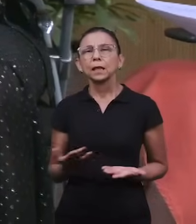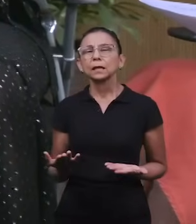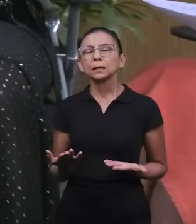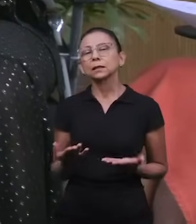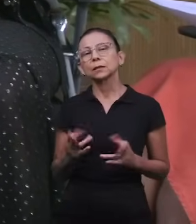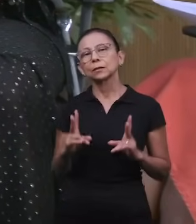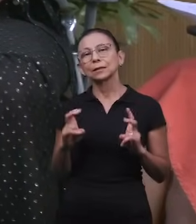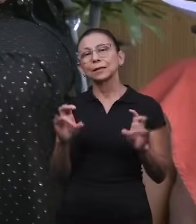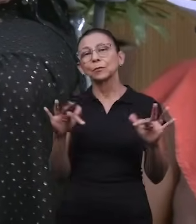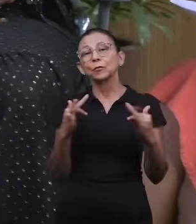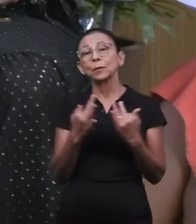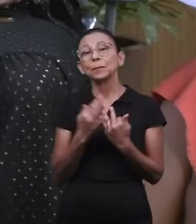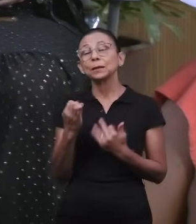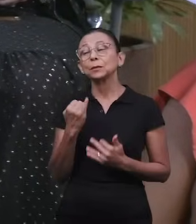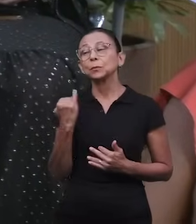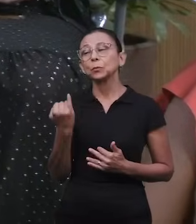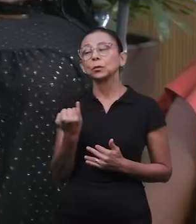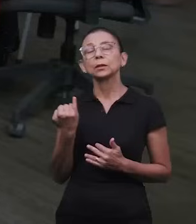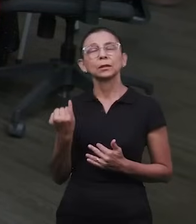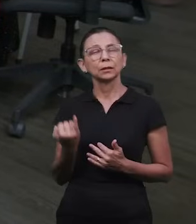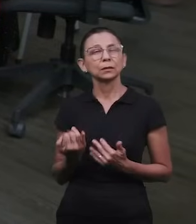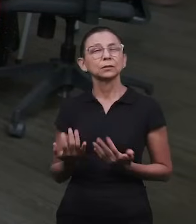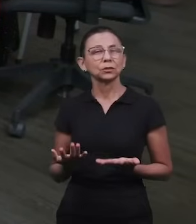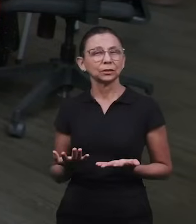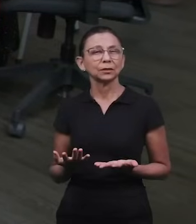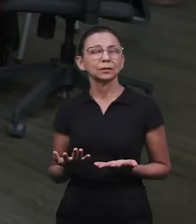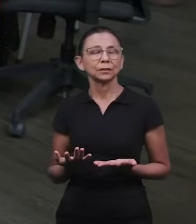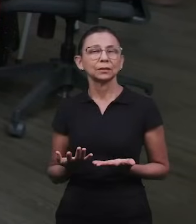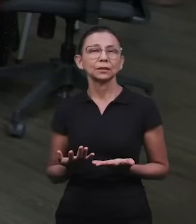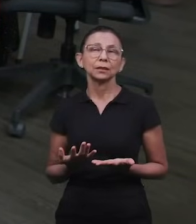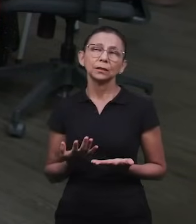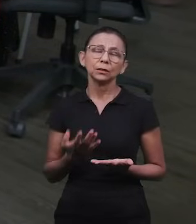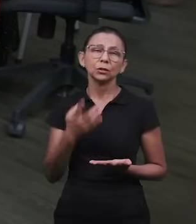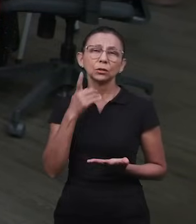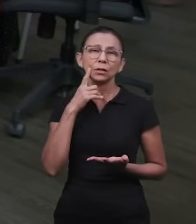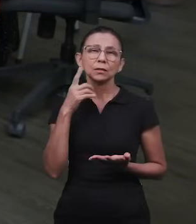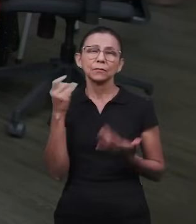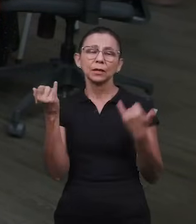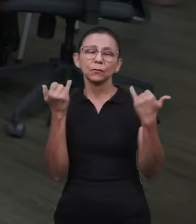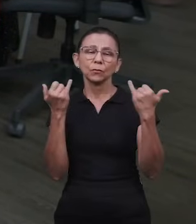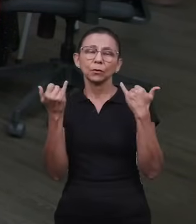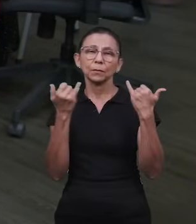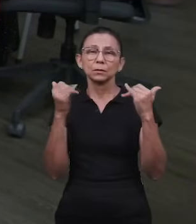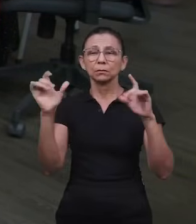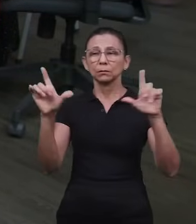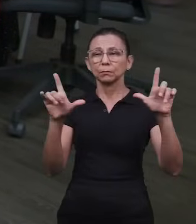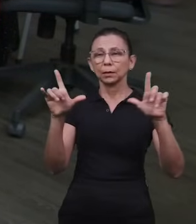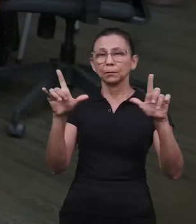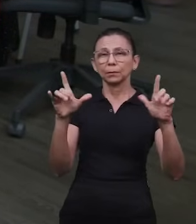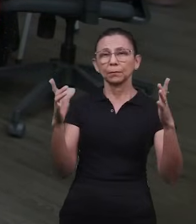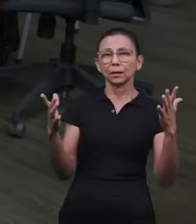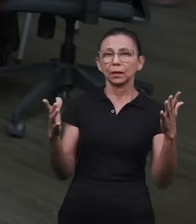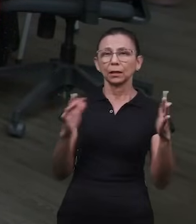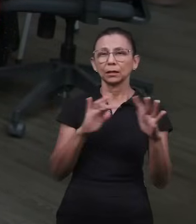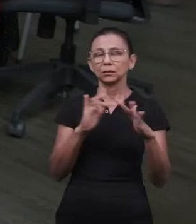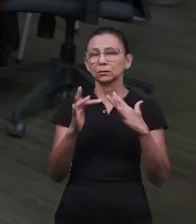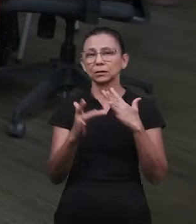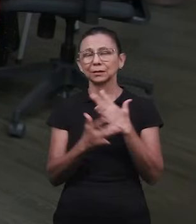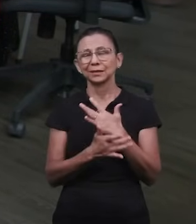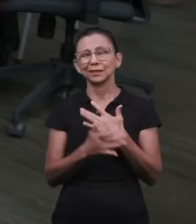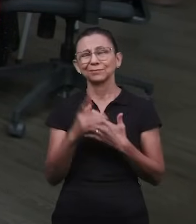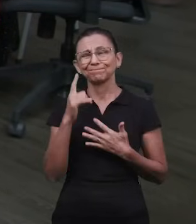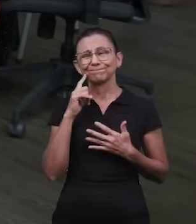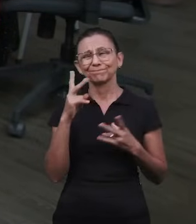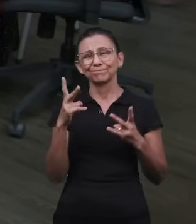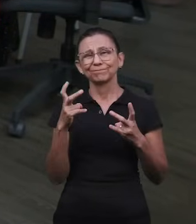esse tema, família, é muito importante. E todos os dias a gente liga o noticiário e nós vemos, infelizmente,